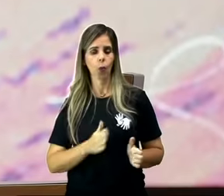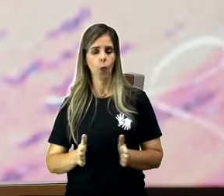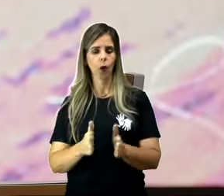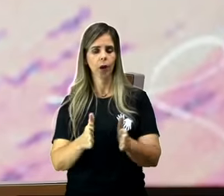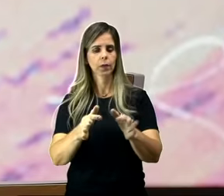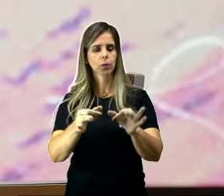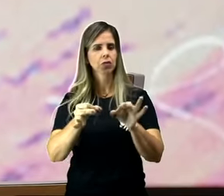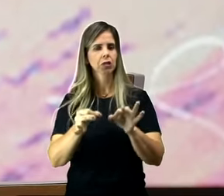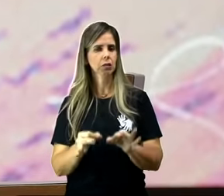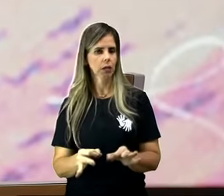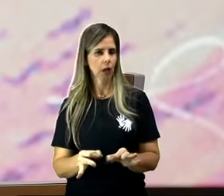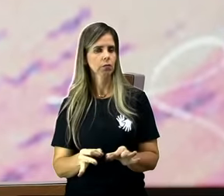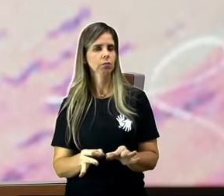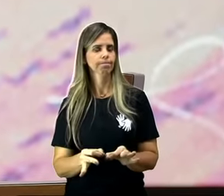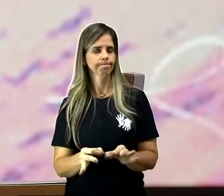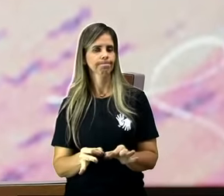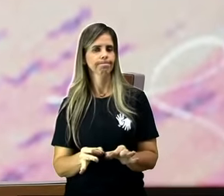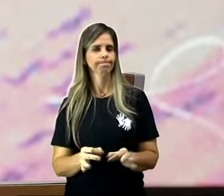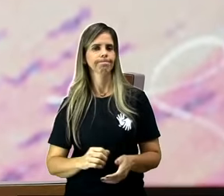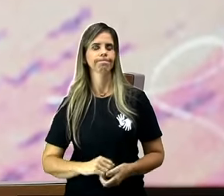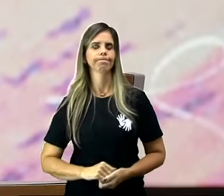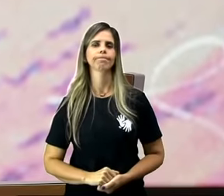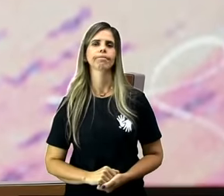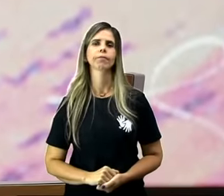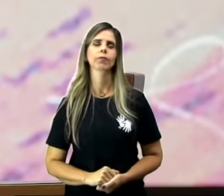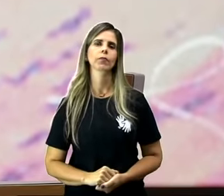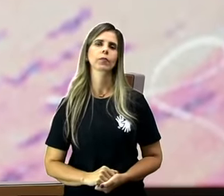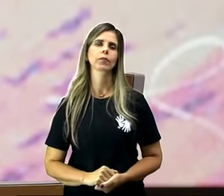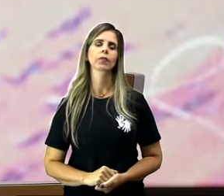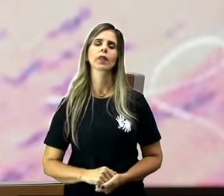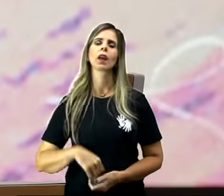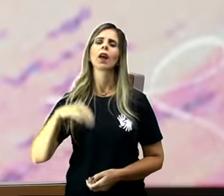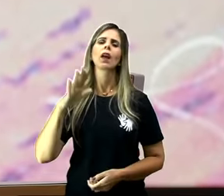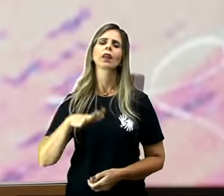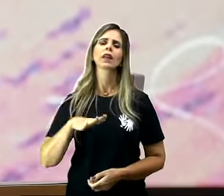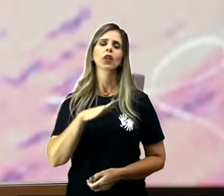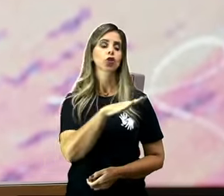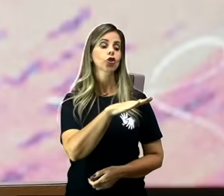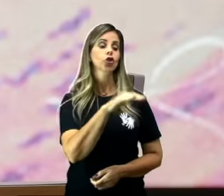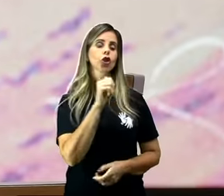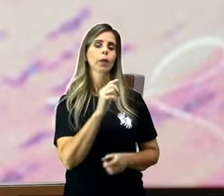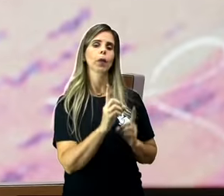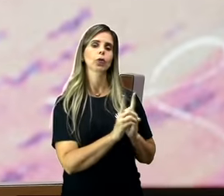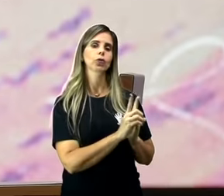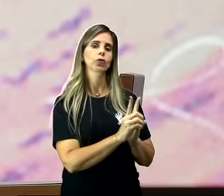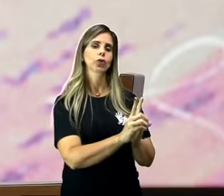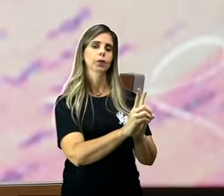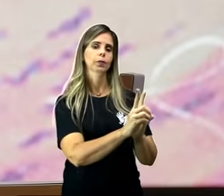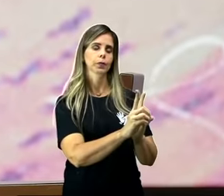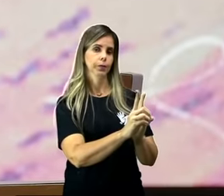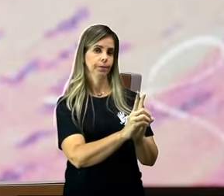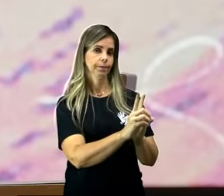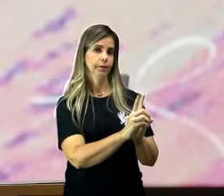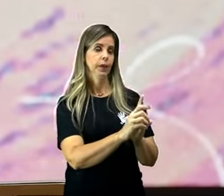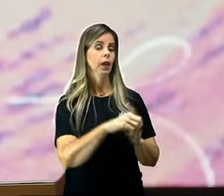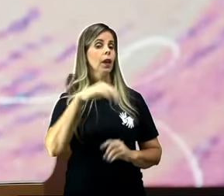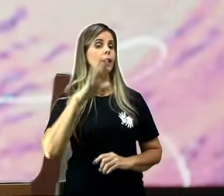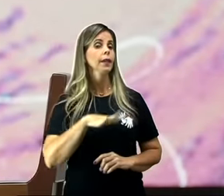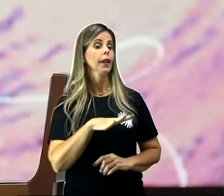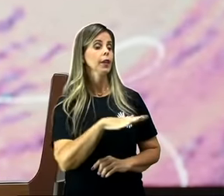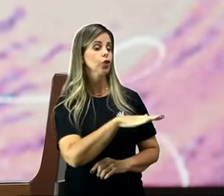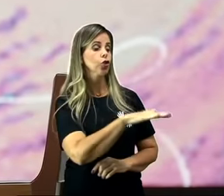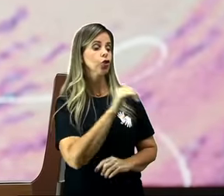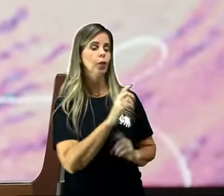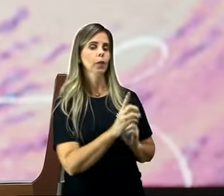contrário. Agora para para pensar comigo. Quem chamou eles para ir para o outro lado? Vamos lá, quem chamou?